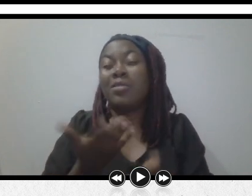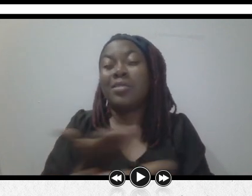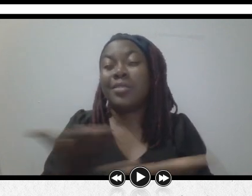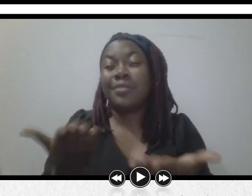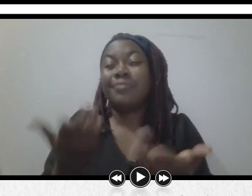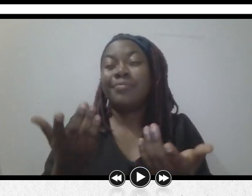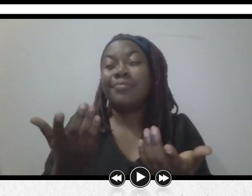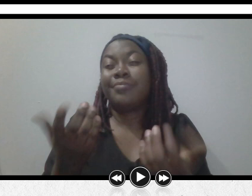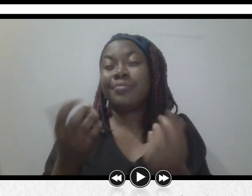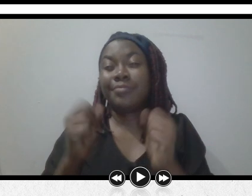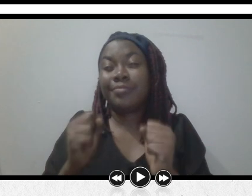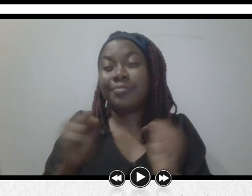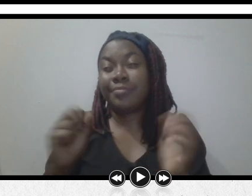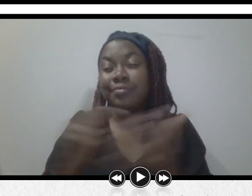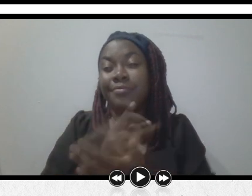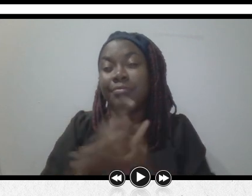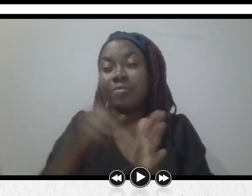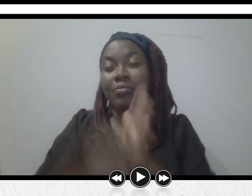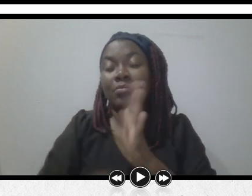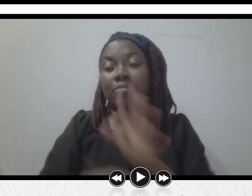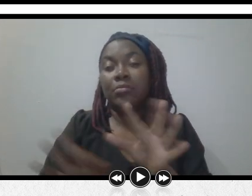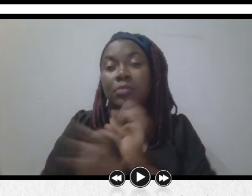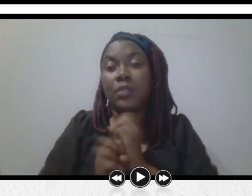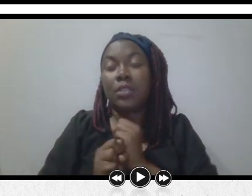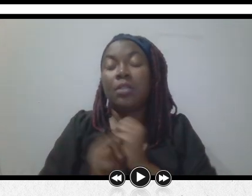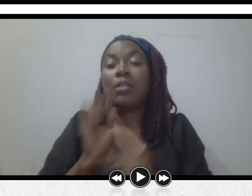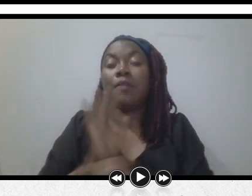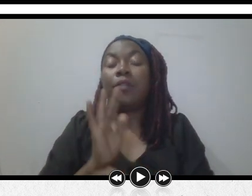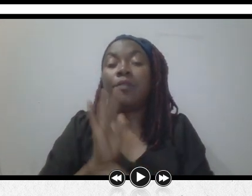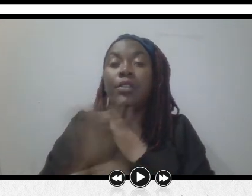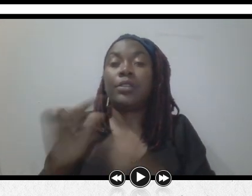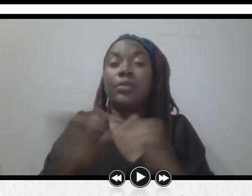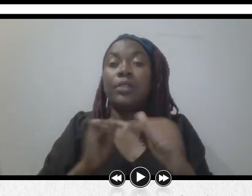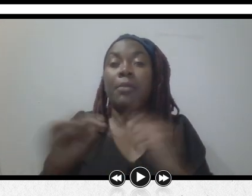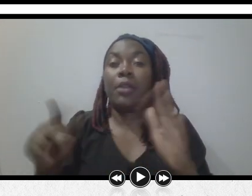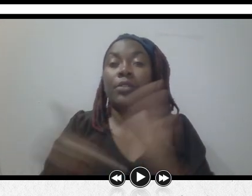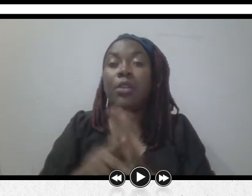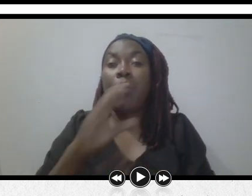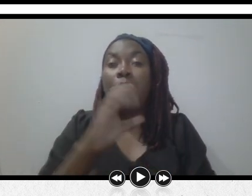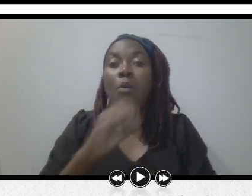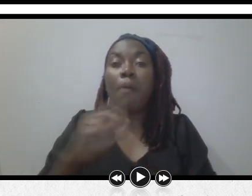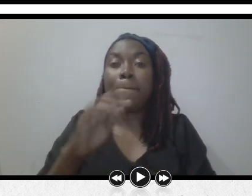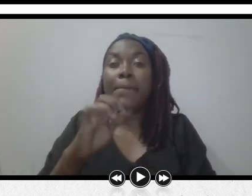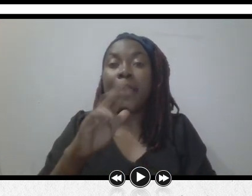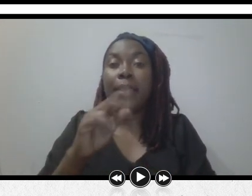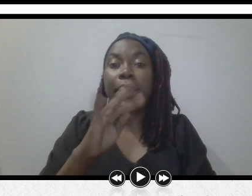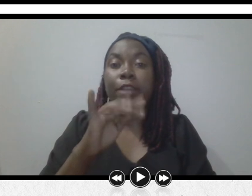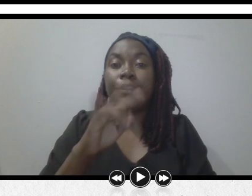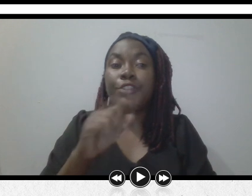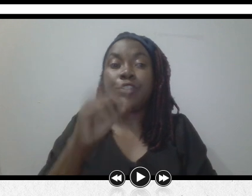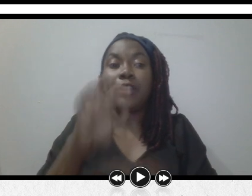por materiais secos, então eles estão sujeitos ali a uma menor contaminação, o que vai favorecer o trabalho